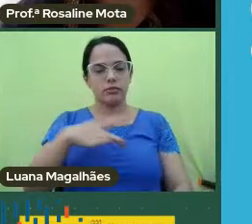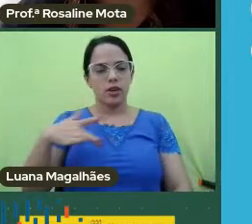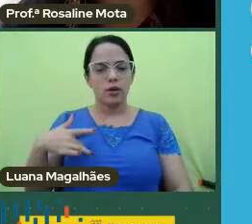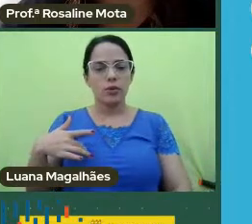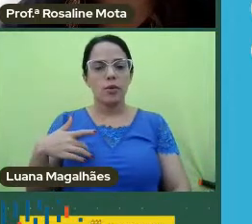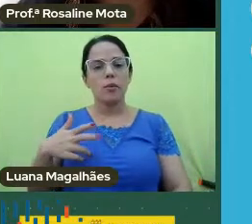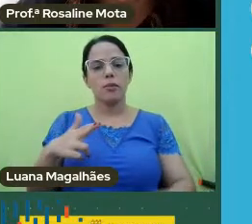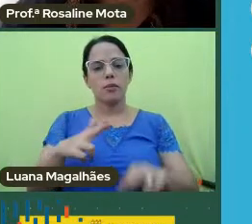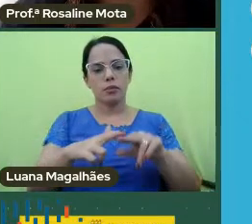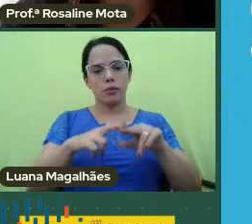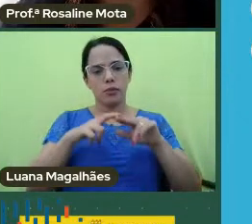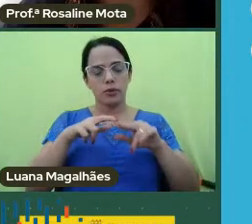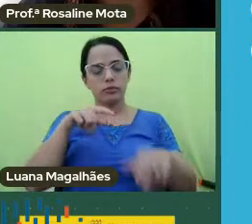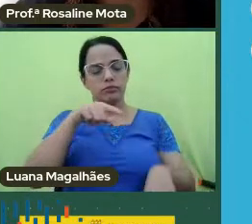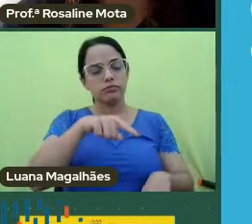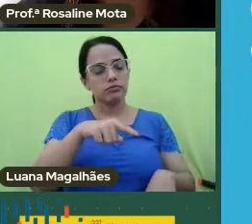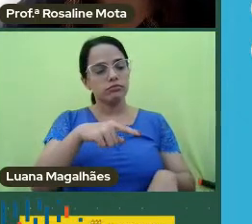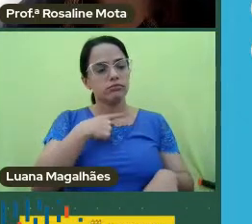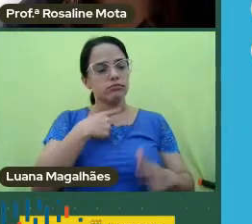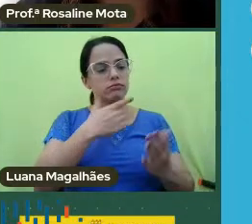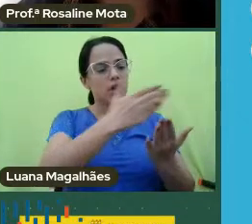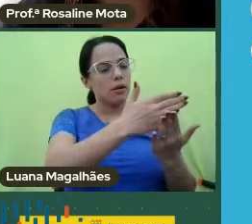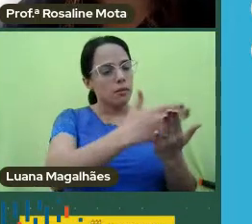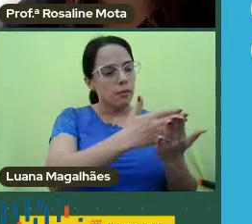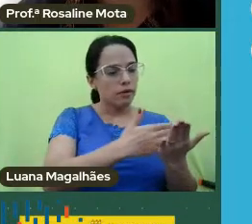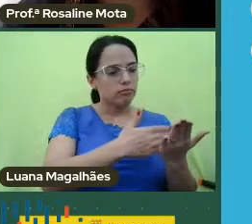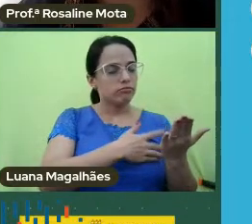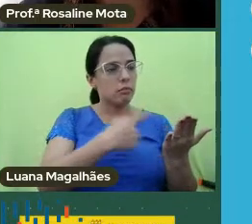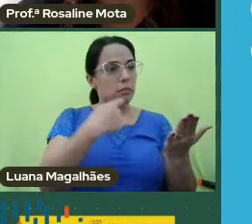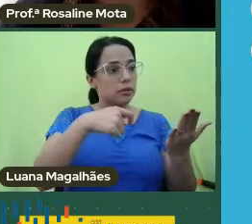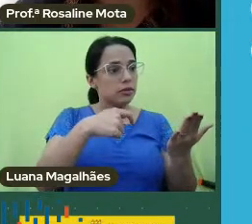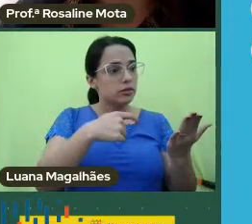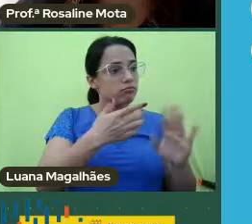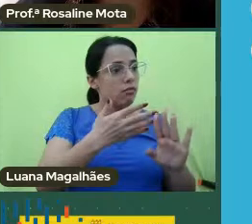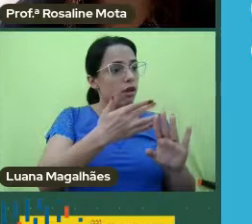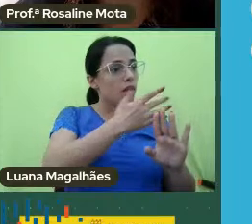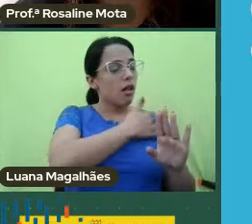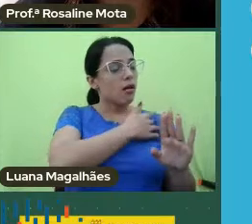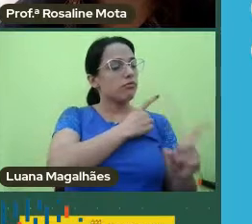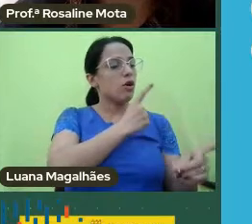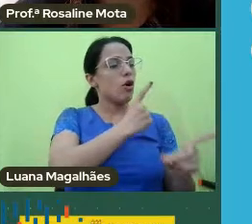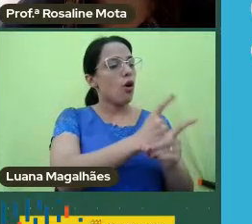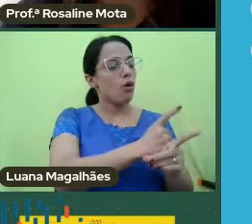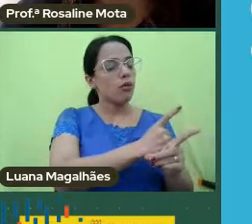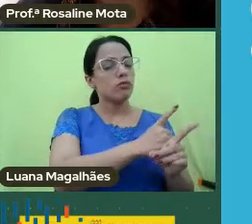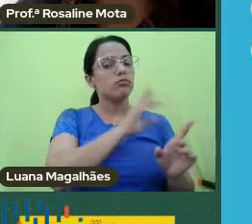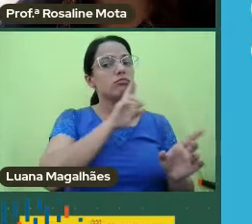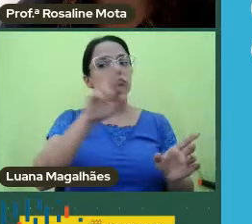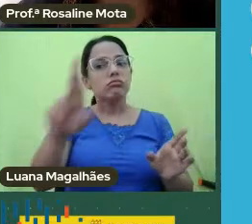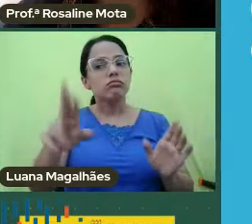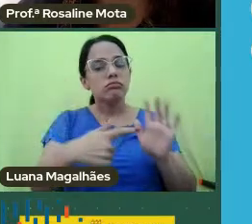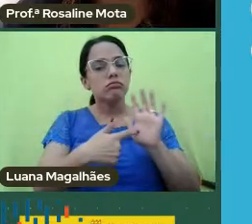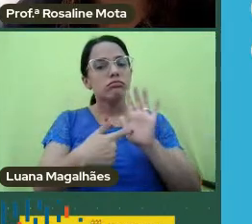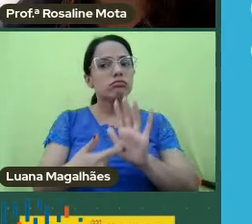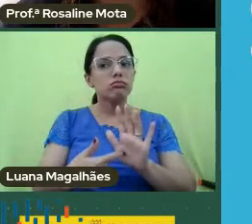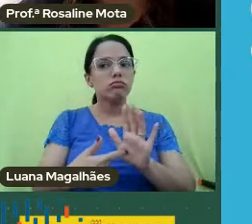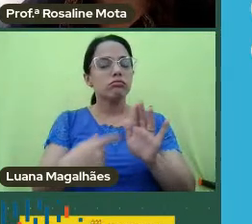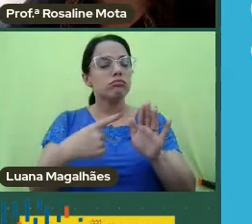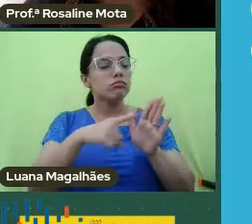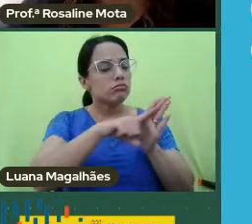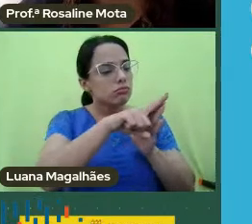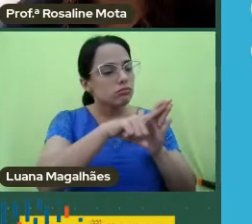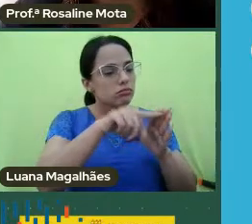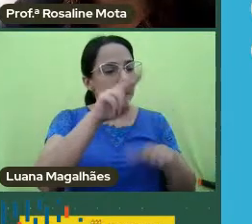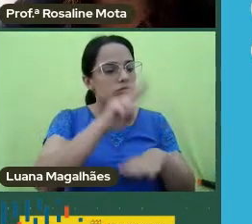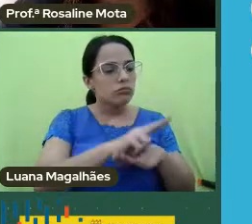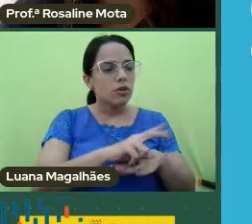ser recuperado a tempo e a hora para dar resposta a esses questionamentos de auditoria, a esses